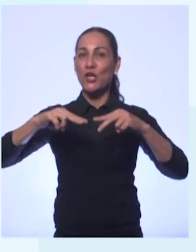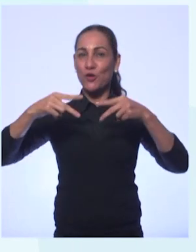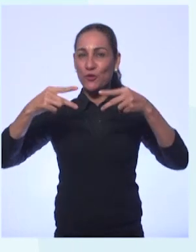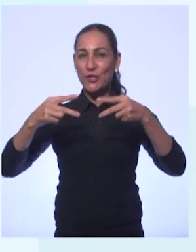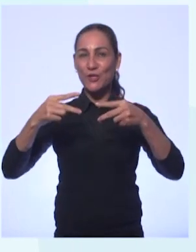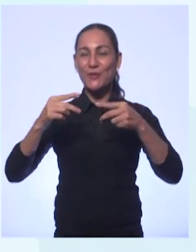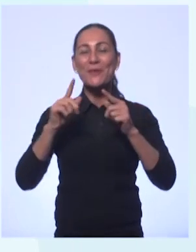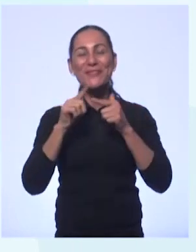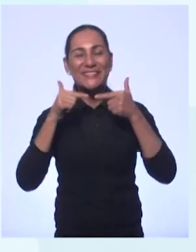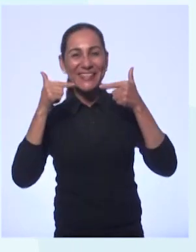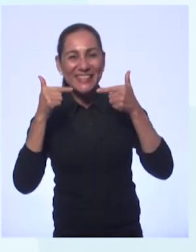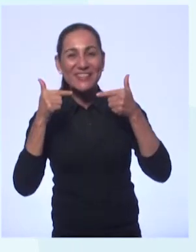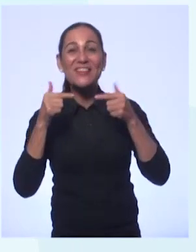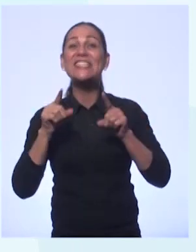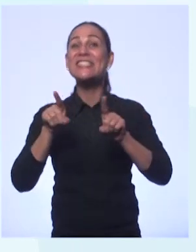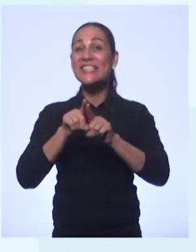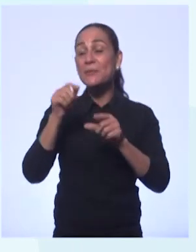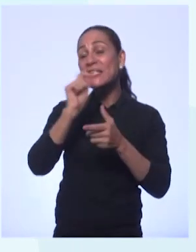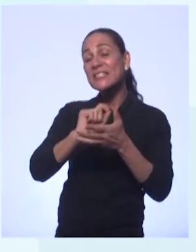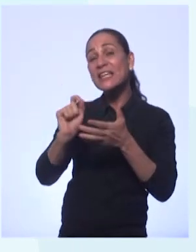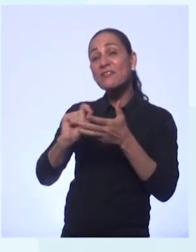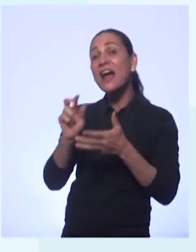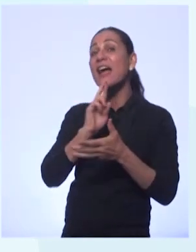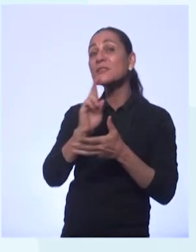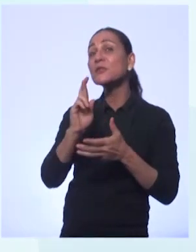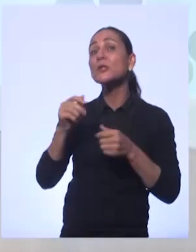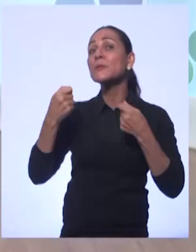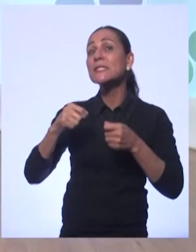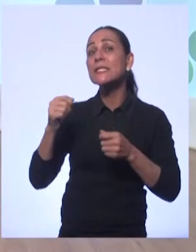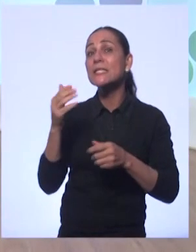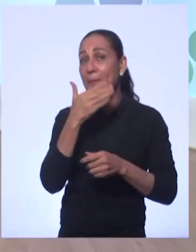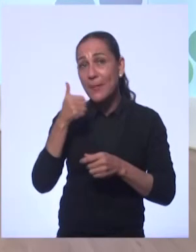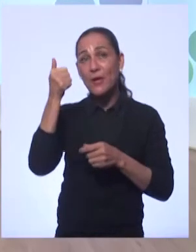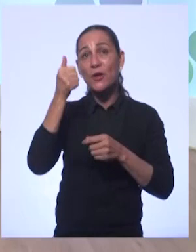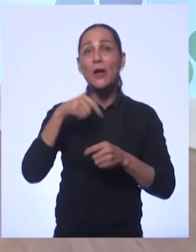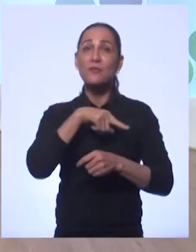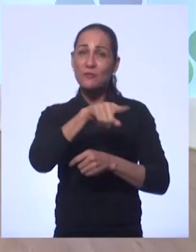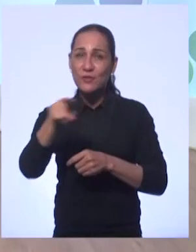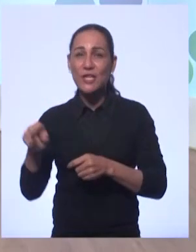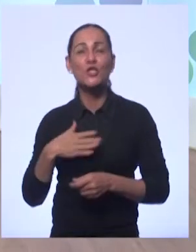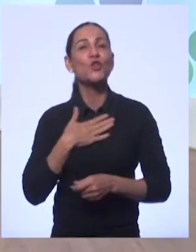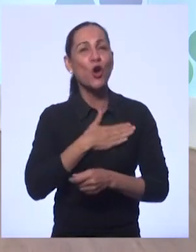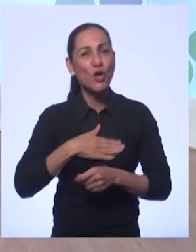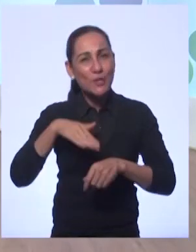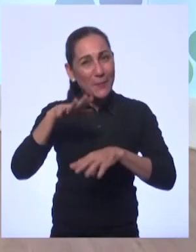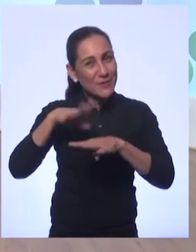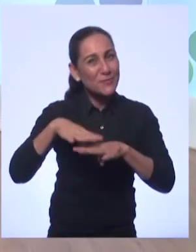carinhas felizes e também escreva lá o que a gente precisa melhorar para que você goste cada vez mais